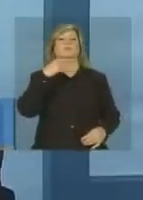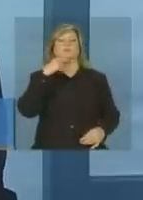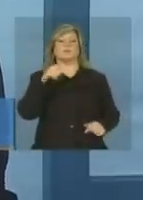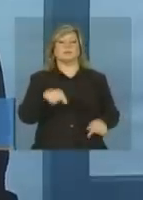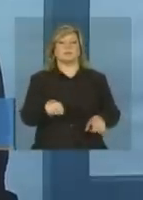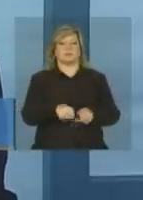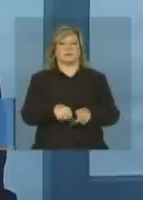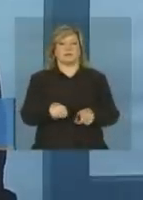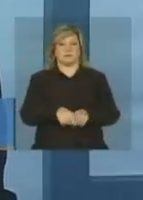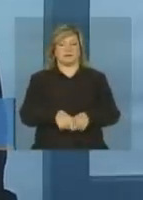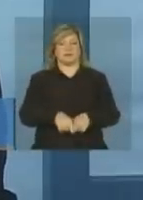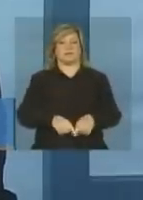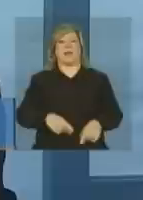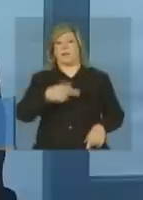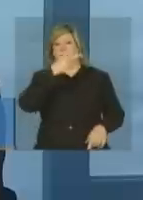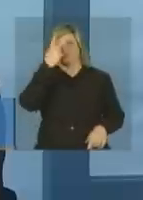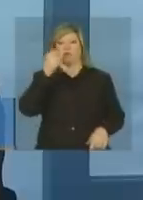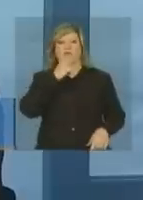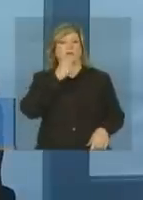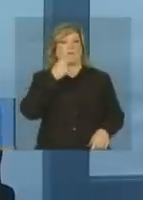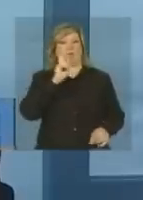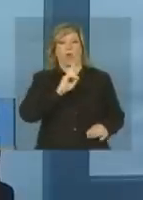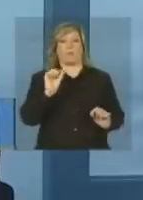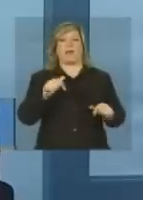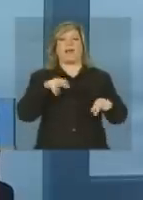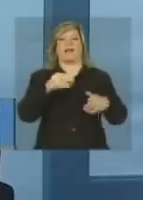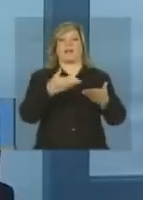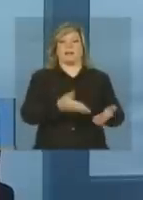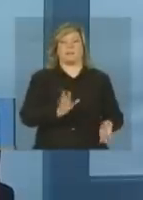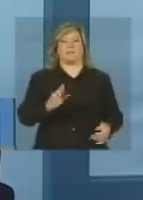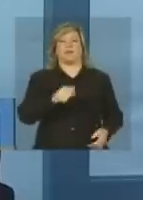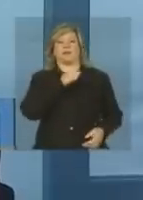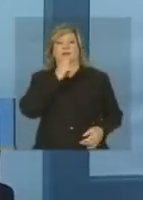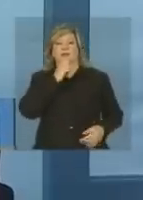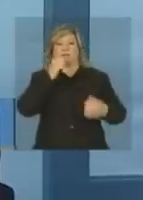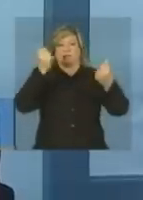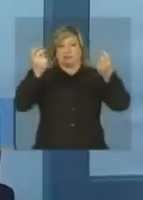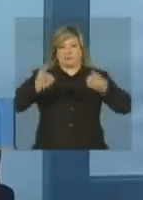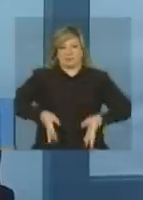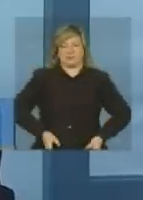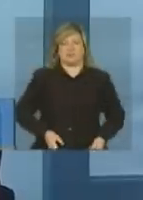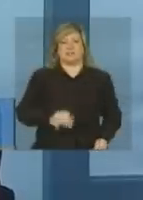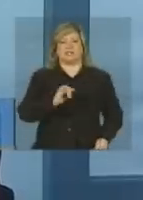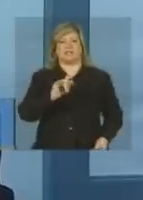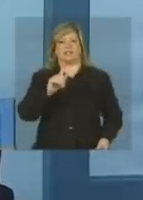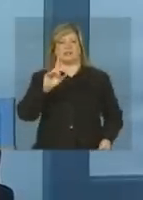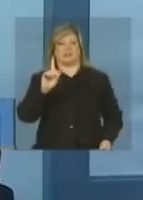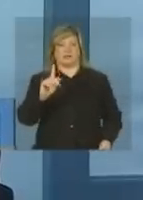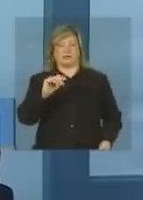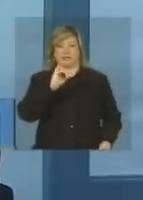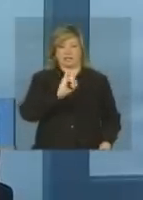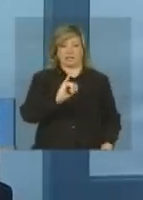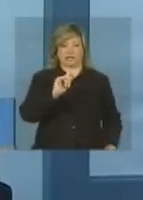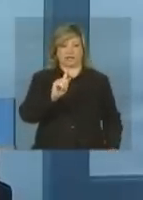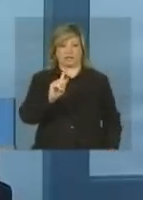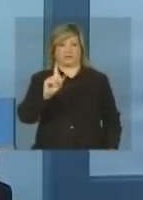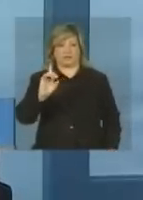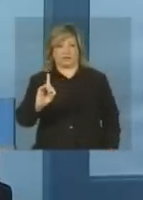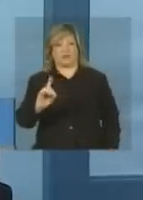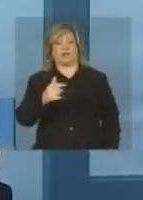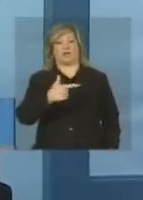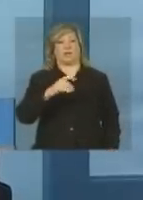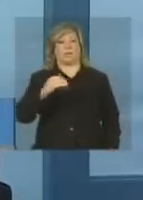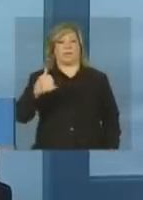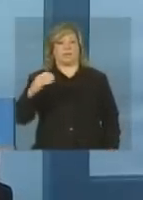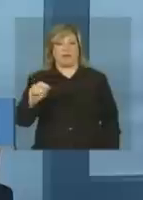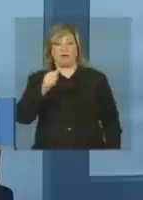também o gestor não se identifica, mas é o seguinte. Não prestou conta do IGD de 2010, Ele quer saber se, ao prestar